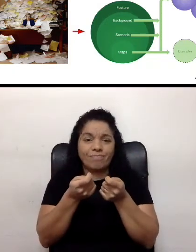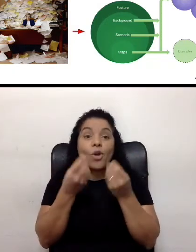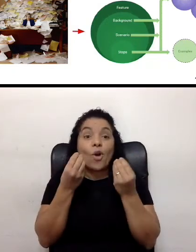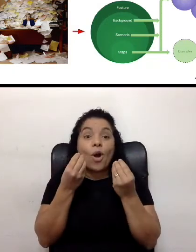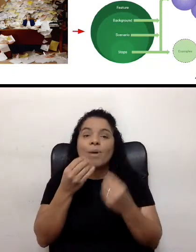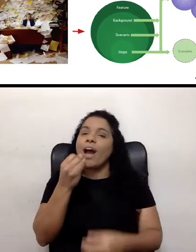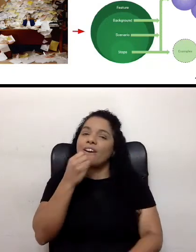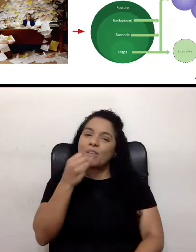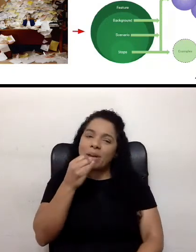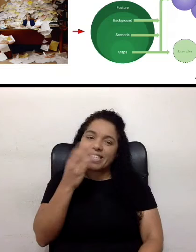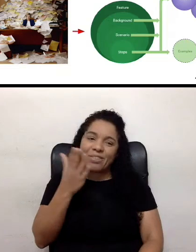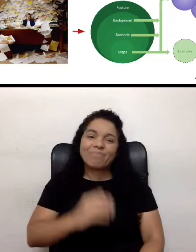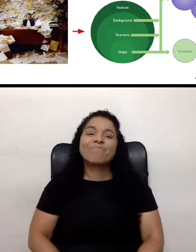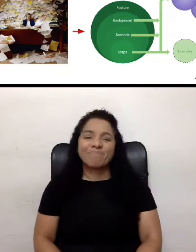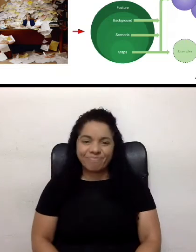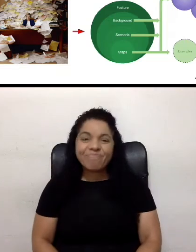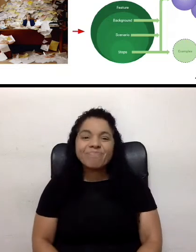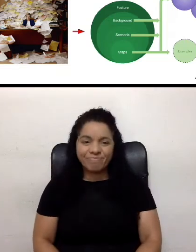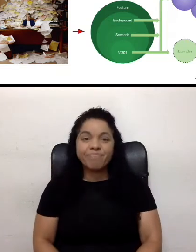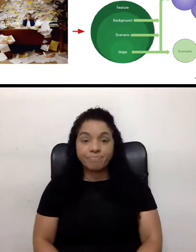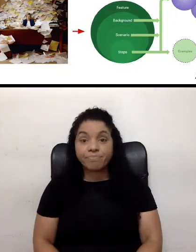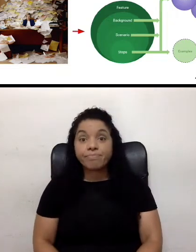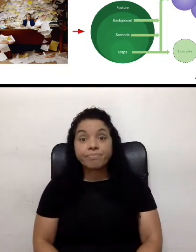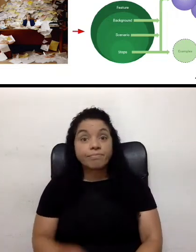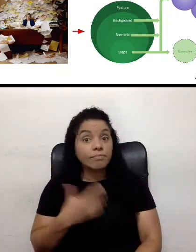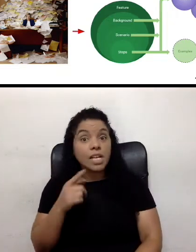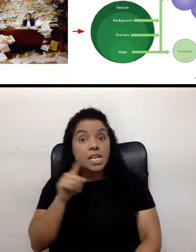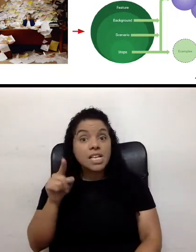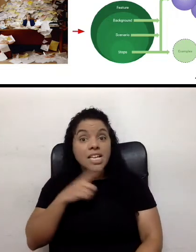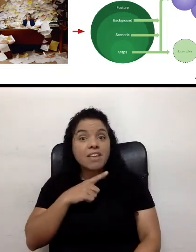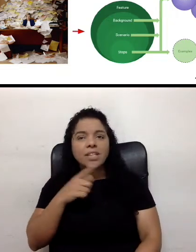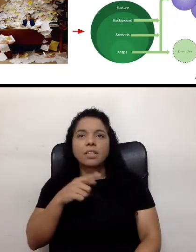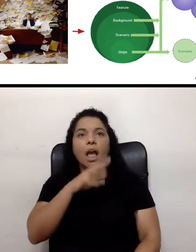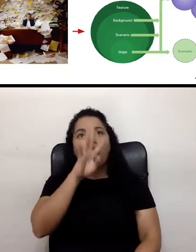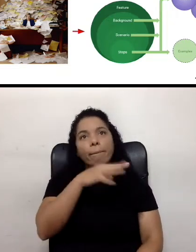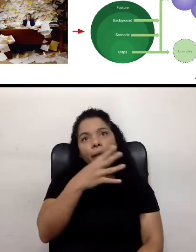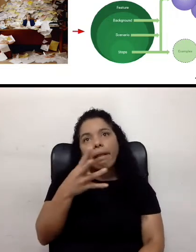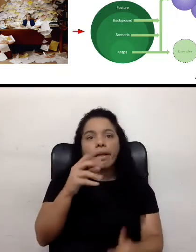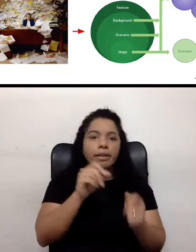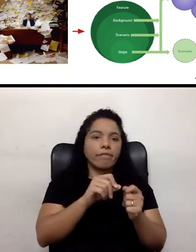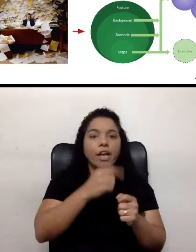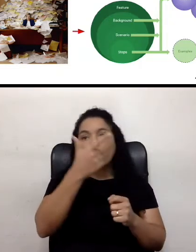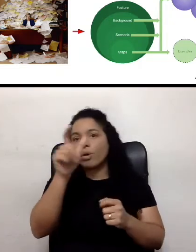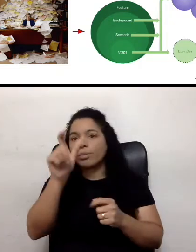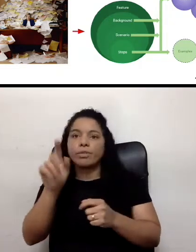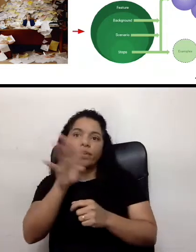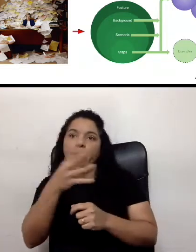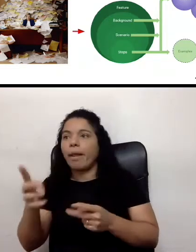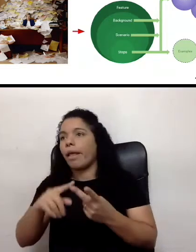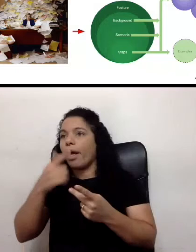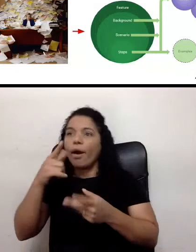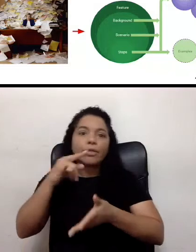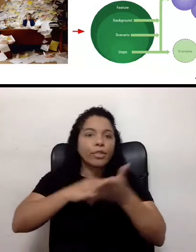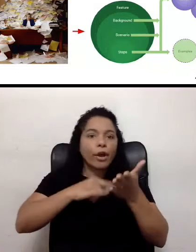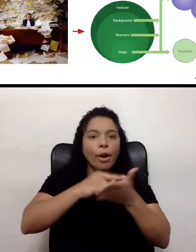automação, né? E em vez de você ter planilha que um faz, planilha que outro faz, documentos que